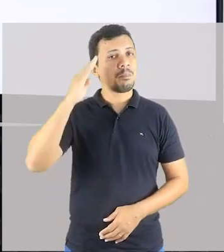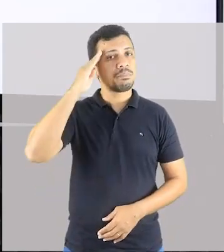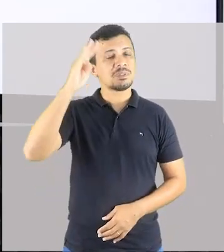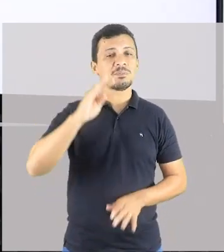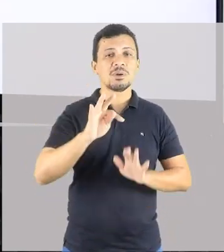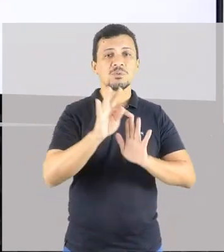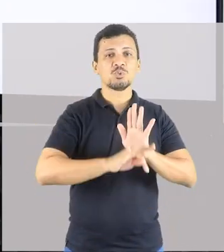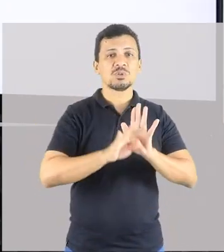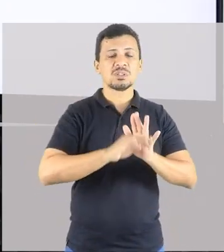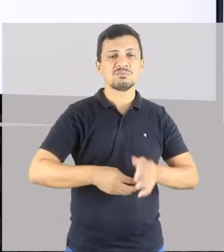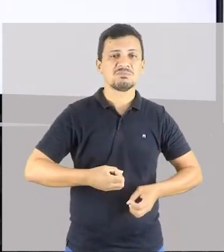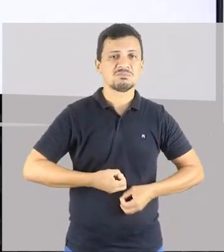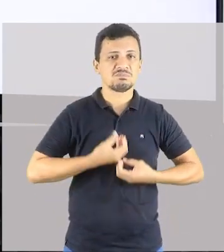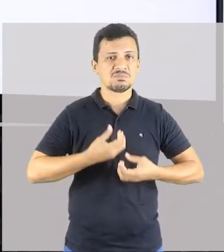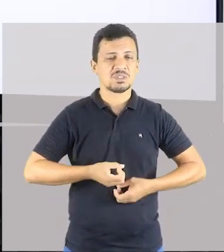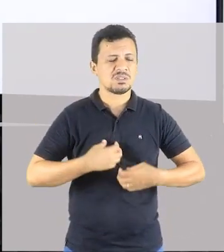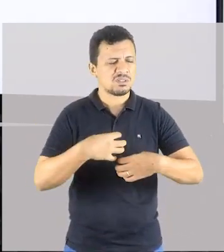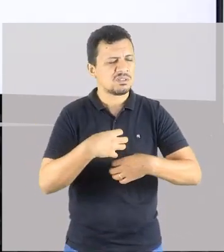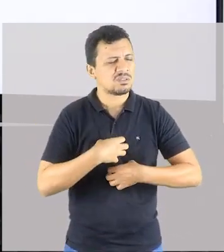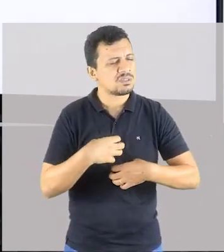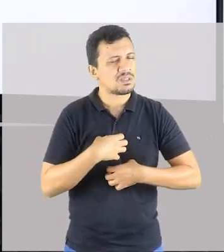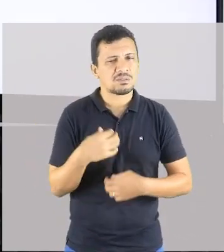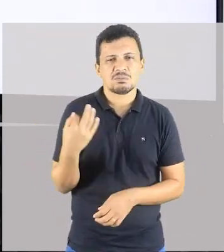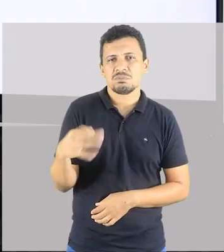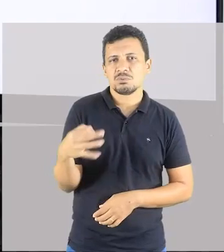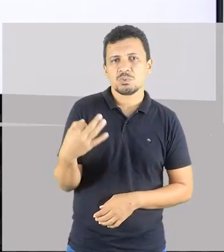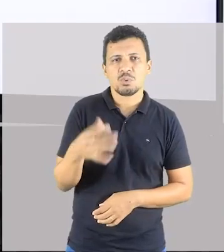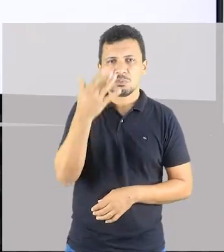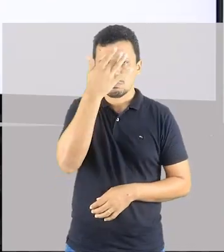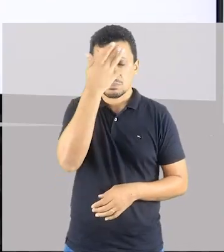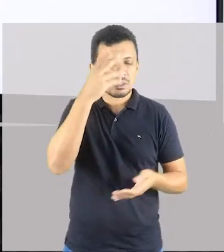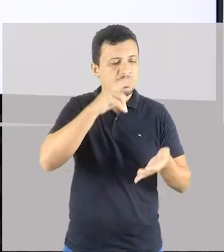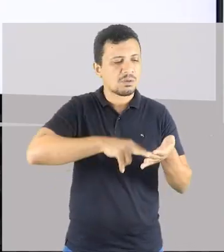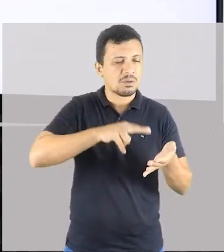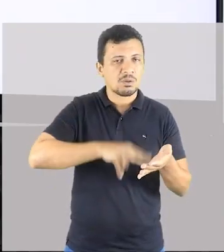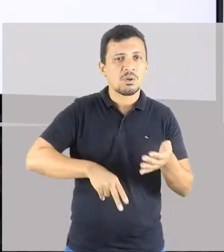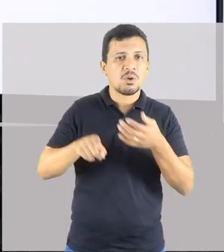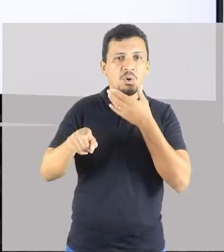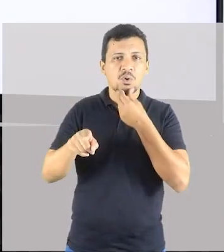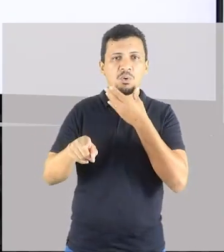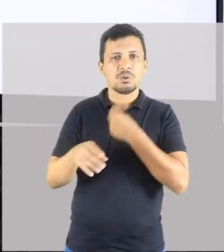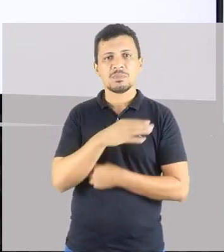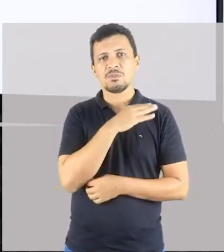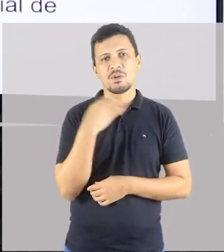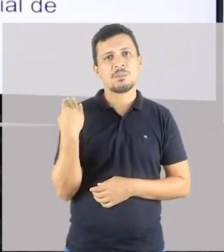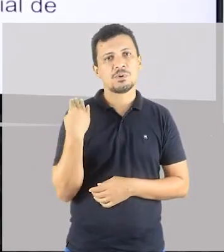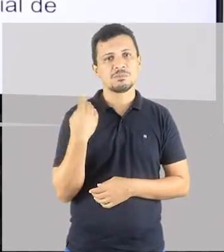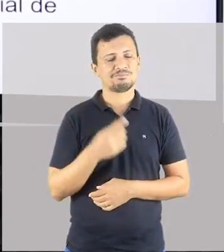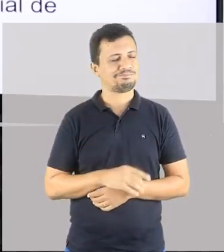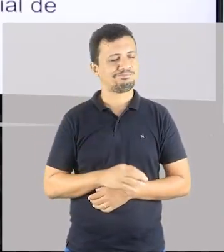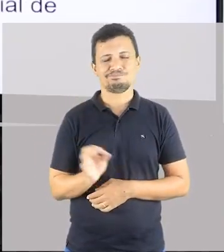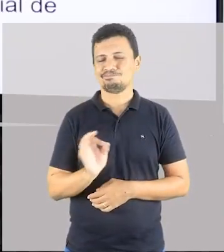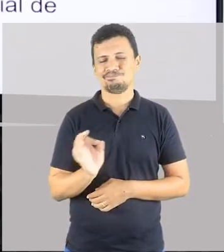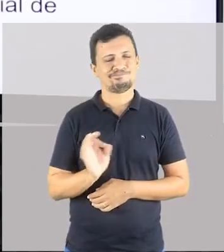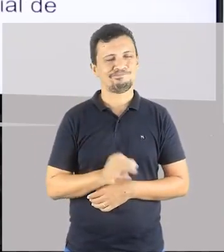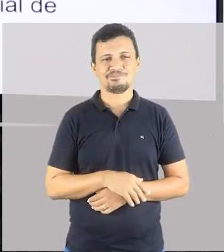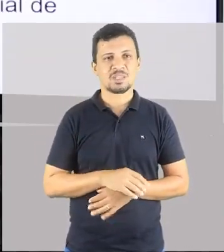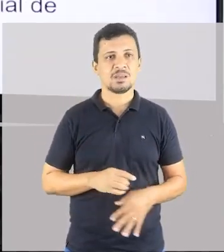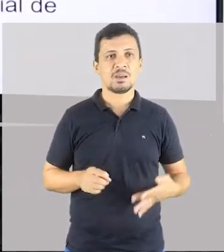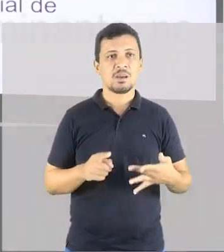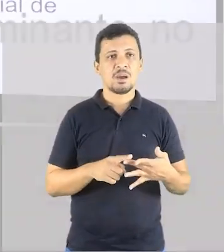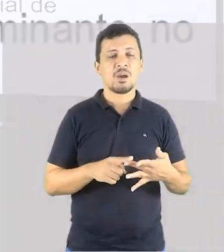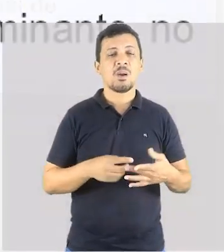amplia a sensação de dor do leitor quando da morte do João Gostoso. De jeito nenhum, certo? O